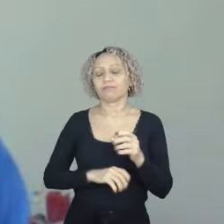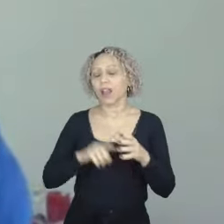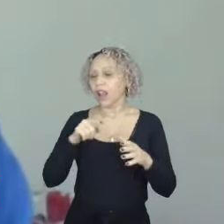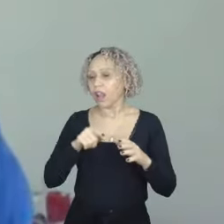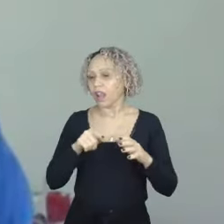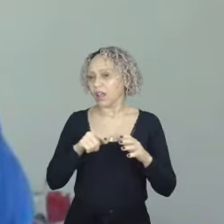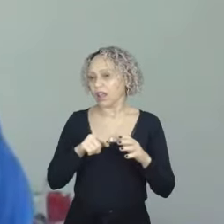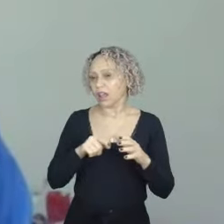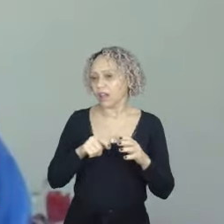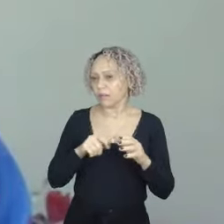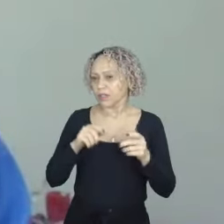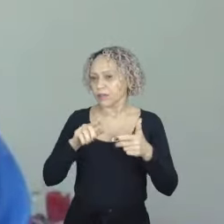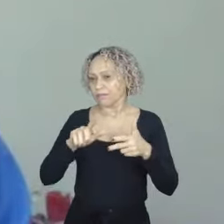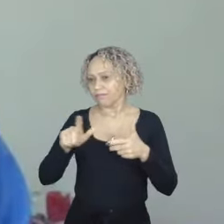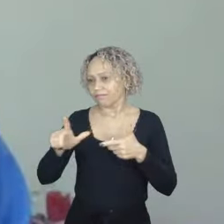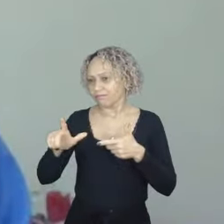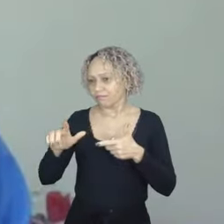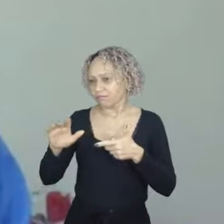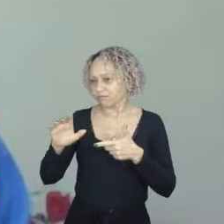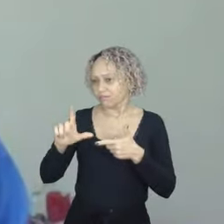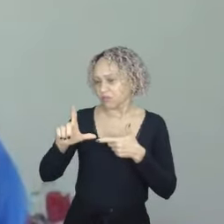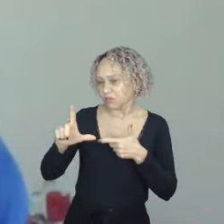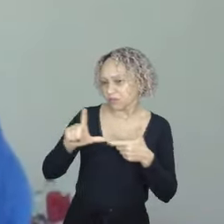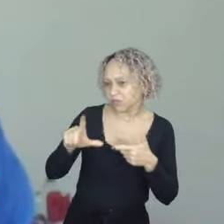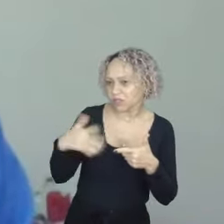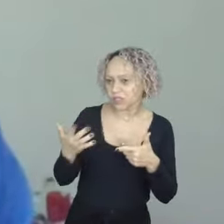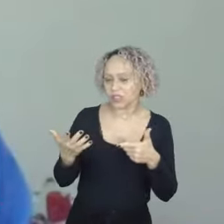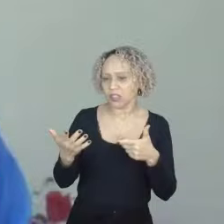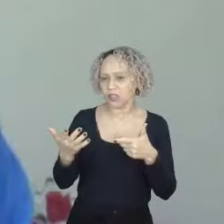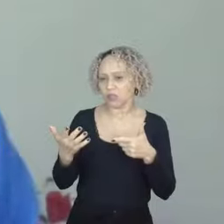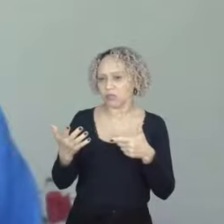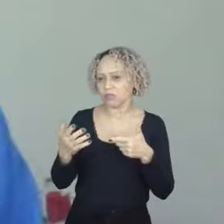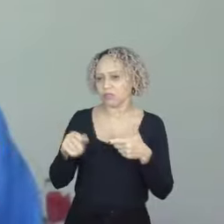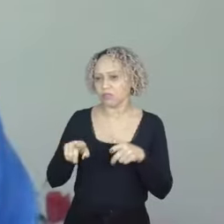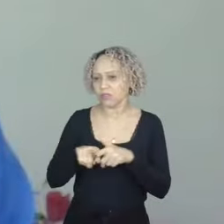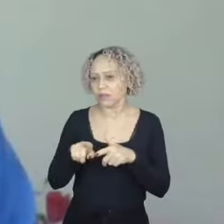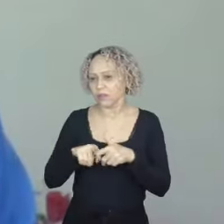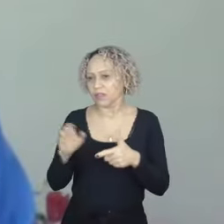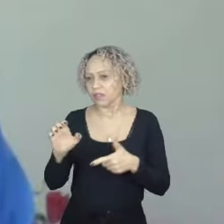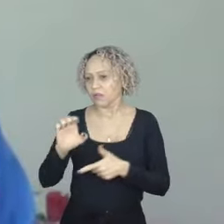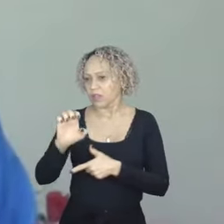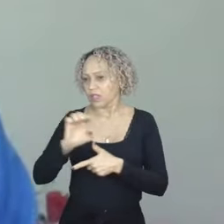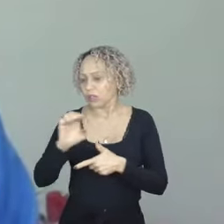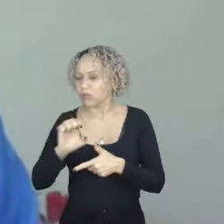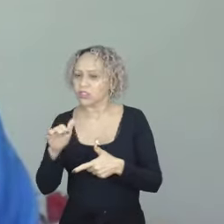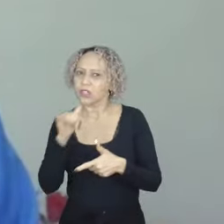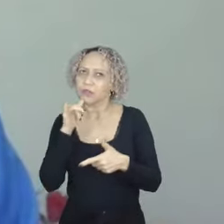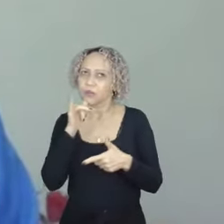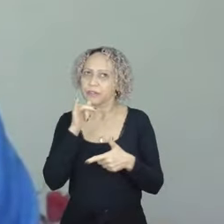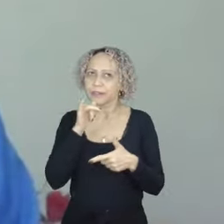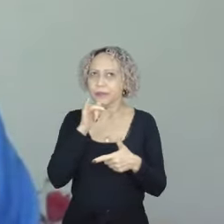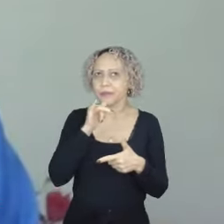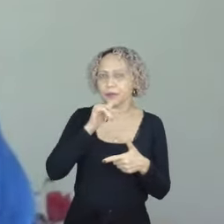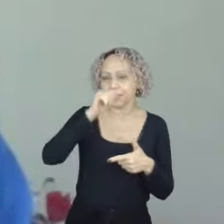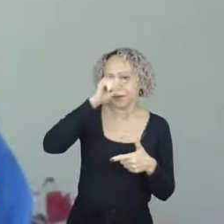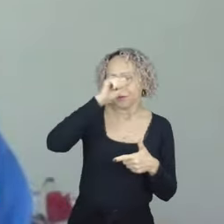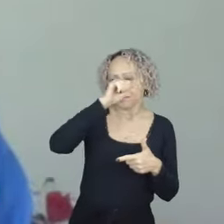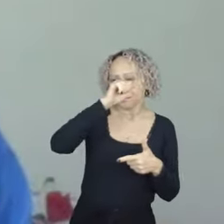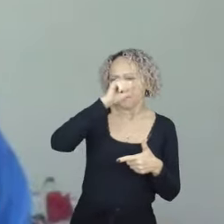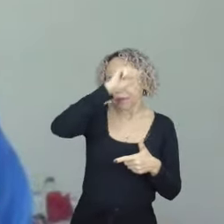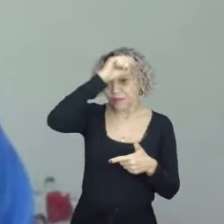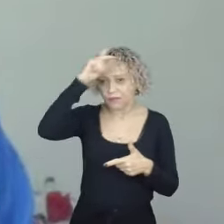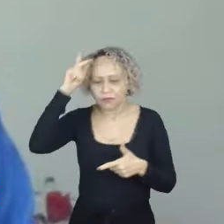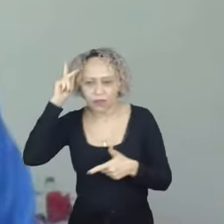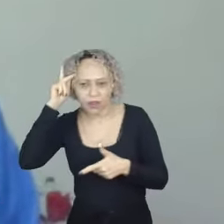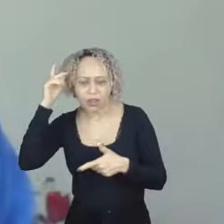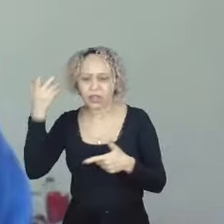possa mudar o executivo, né, nacional, nos estados, no caso agora, esse ano, nos municípios,